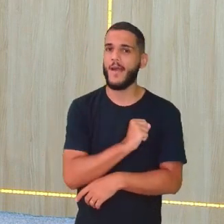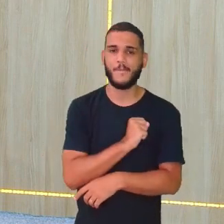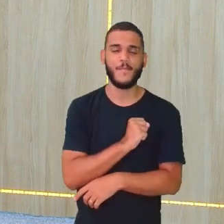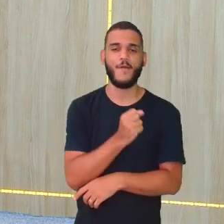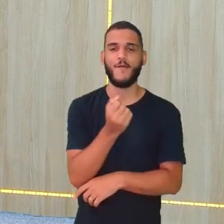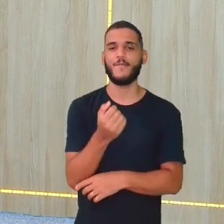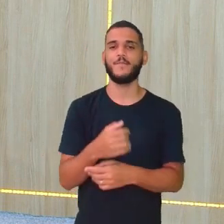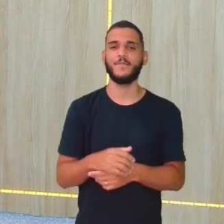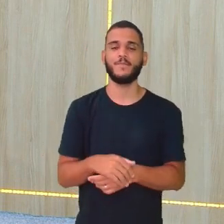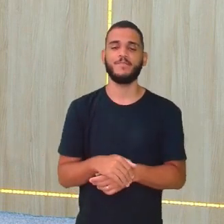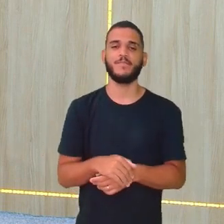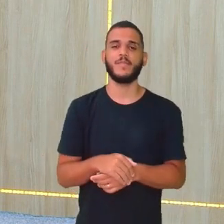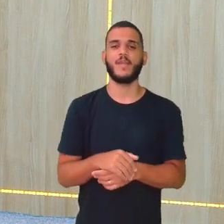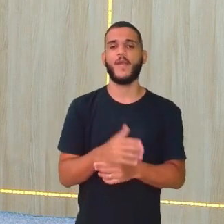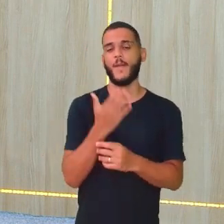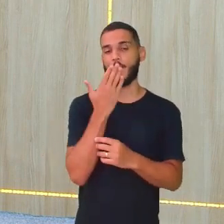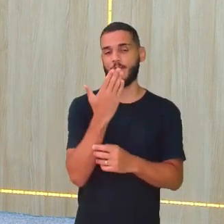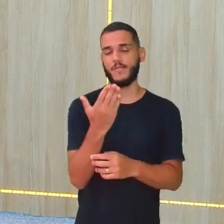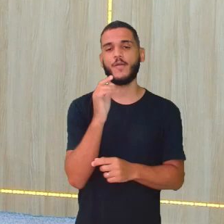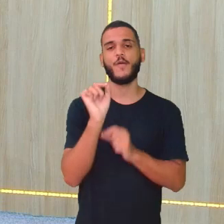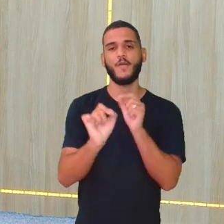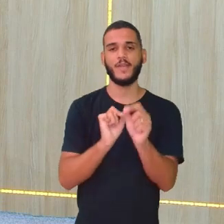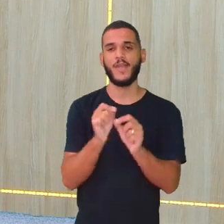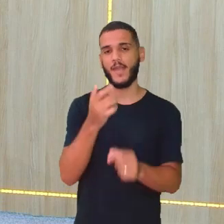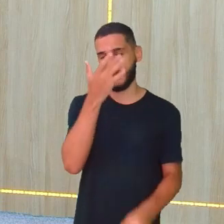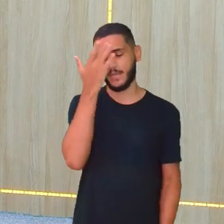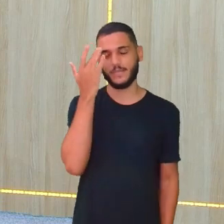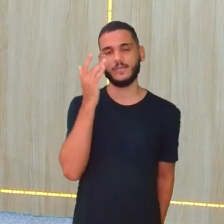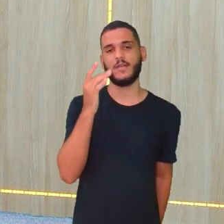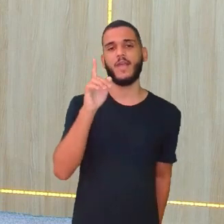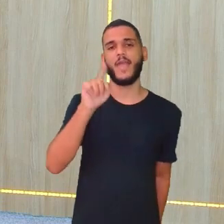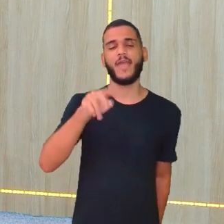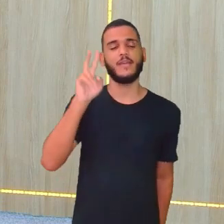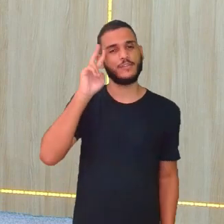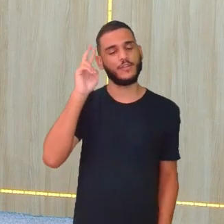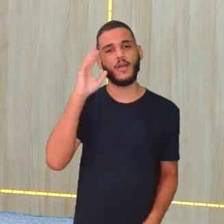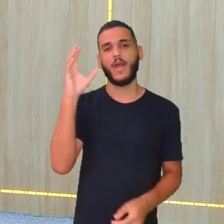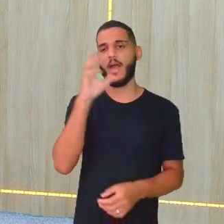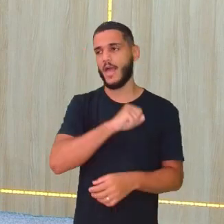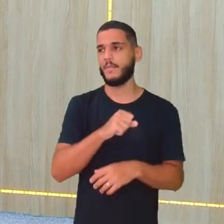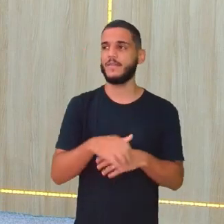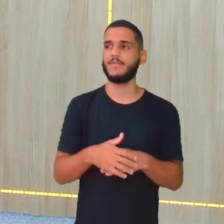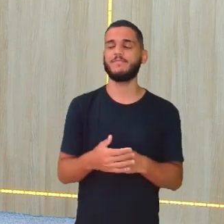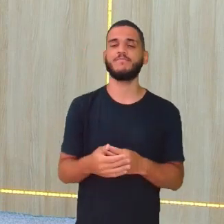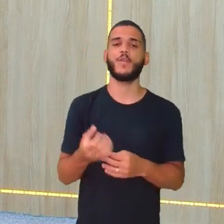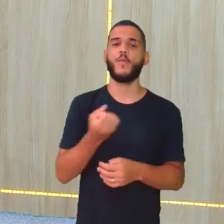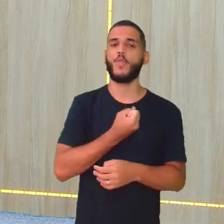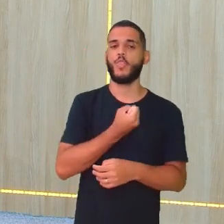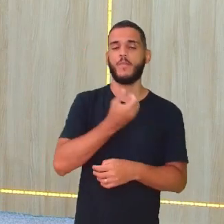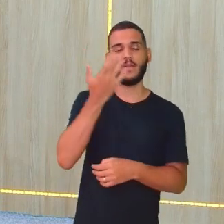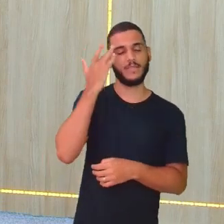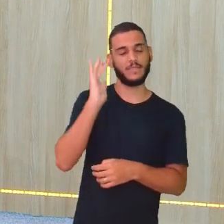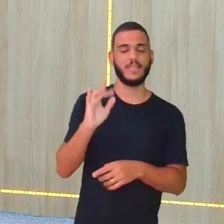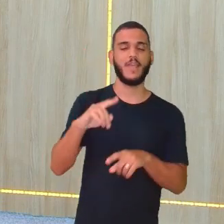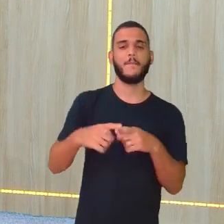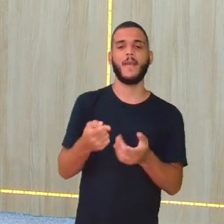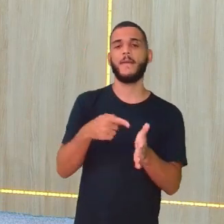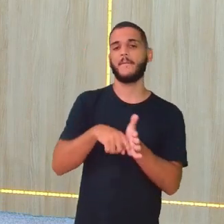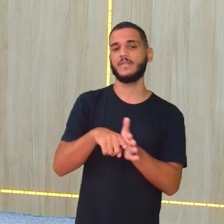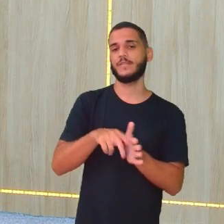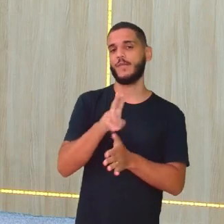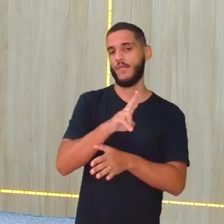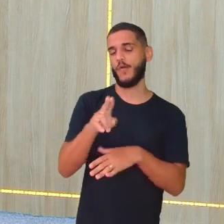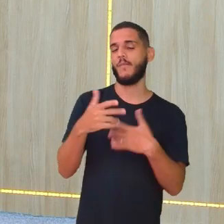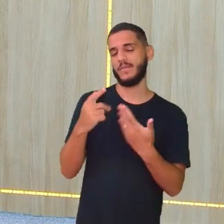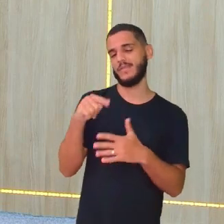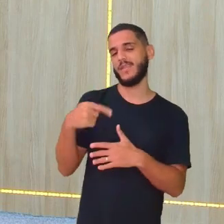assim, é um que muita gente não tem como predileto, é uma história muito rápida. O número agora eu já não vou saber. Mas aí depois a gente pesquisa pelo nome.